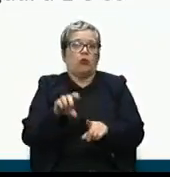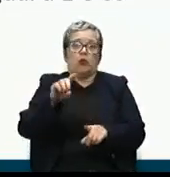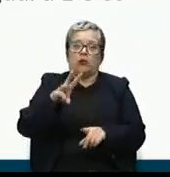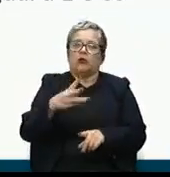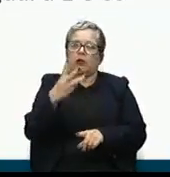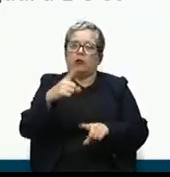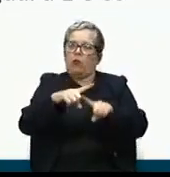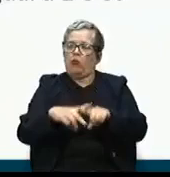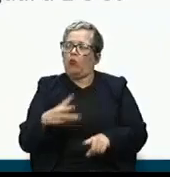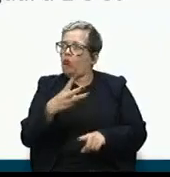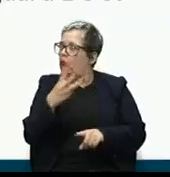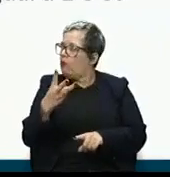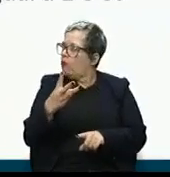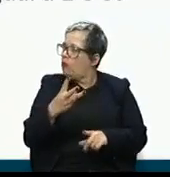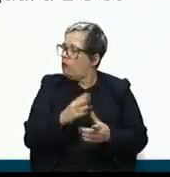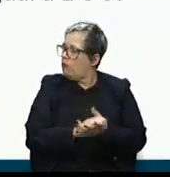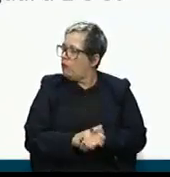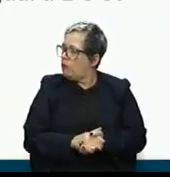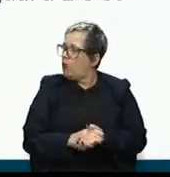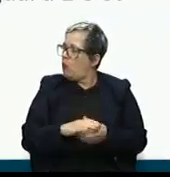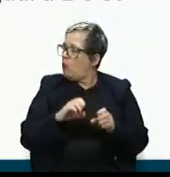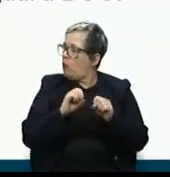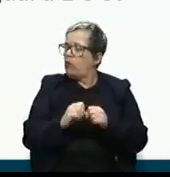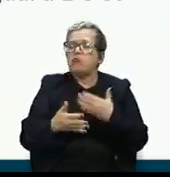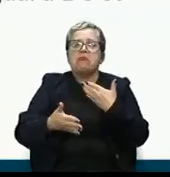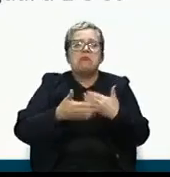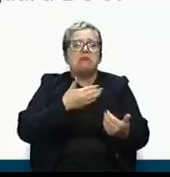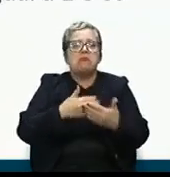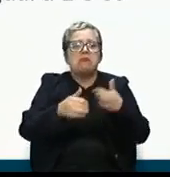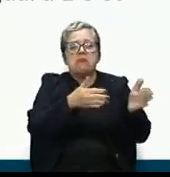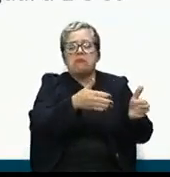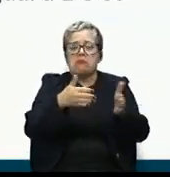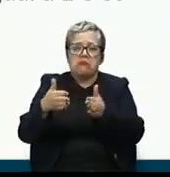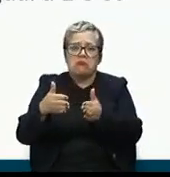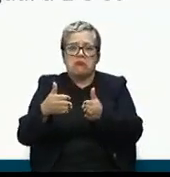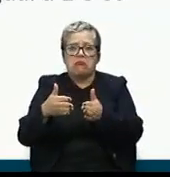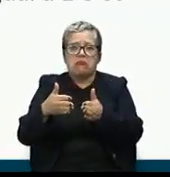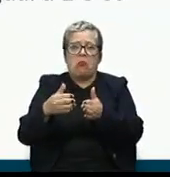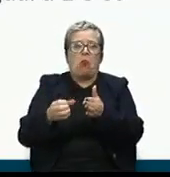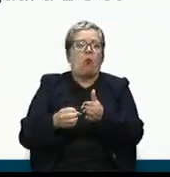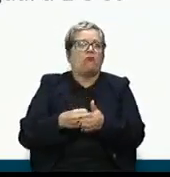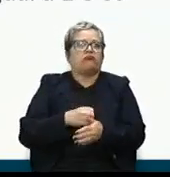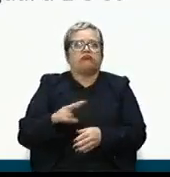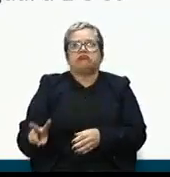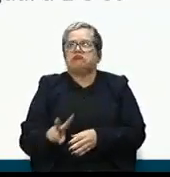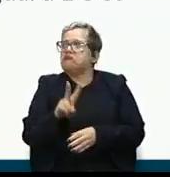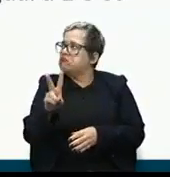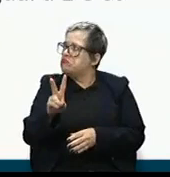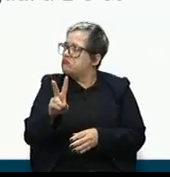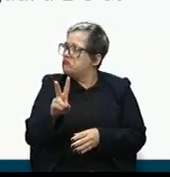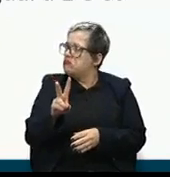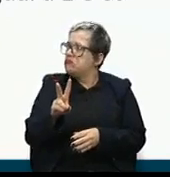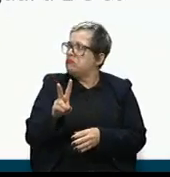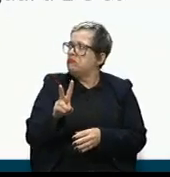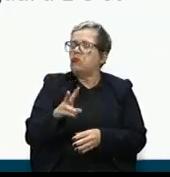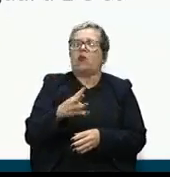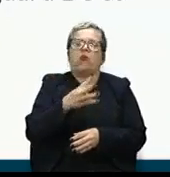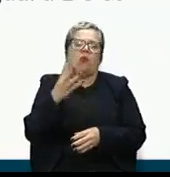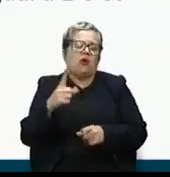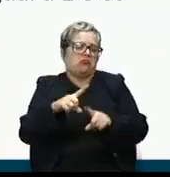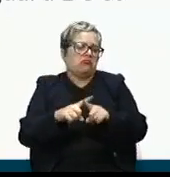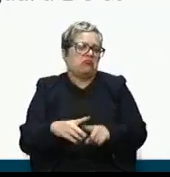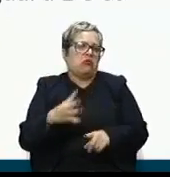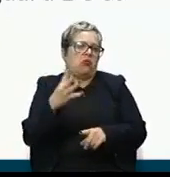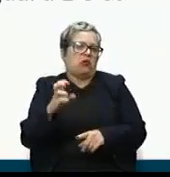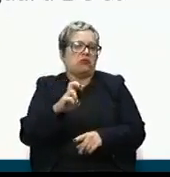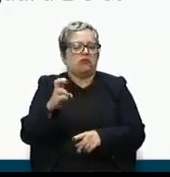por 3, tá? Ela pode ser de qualquer ordem, em qualquer ordem, todas as, se for 4 por 4,